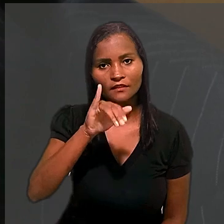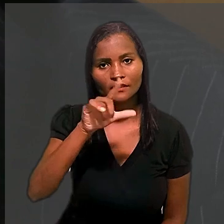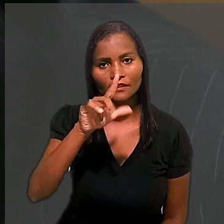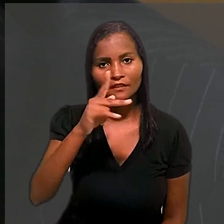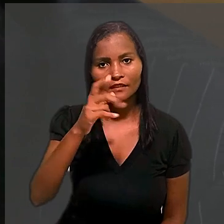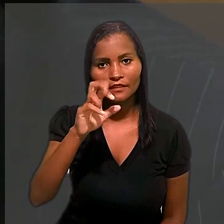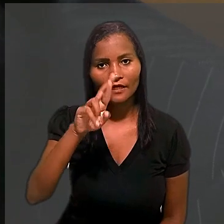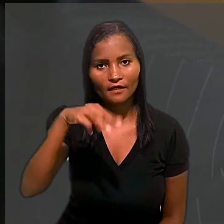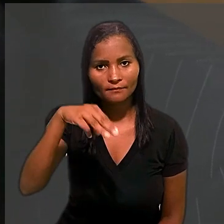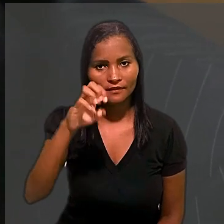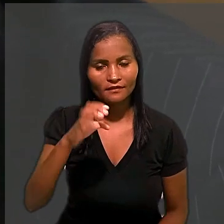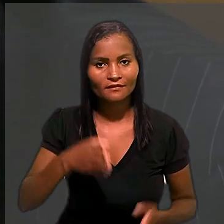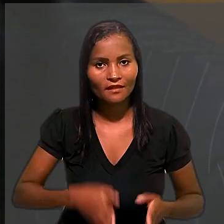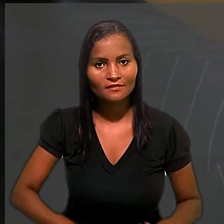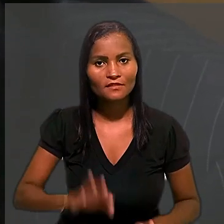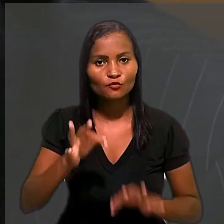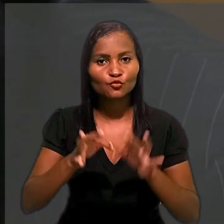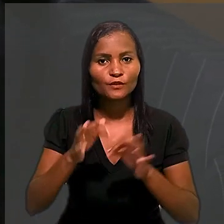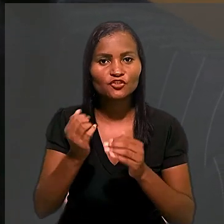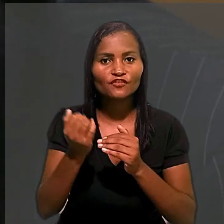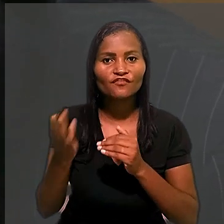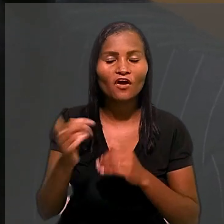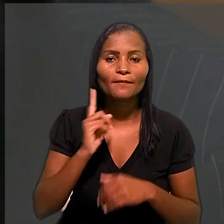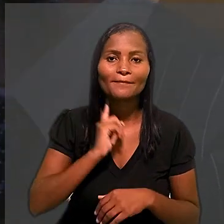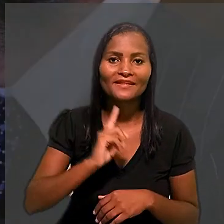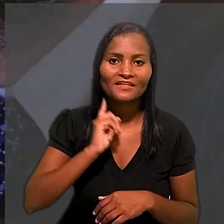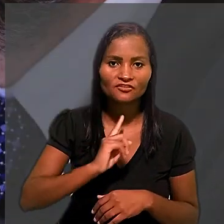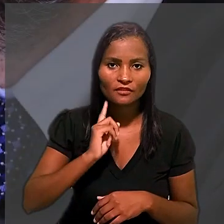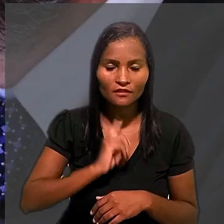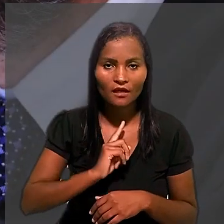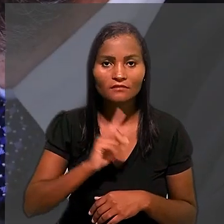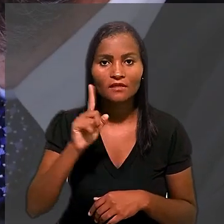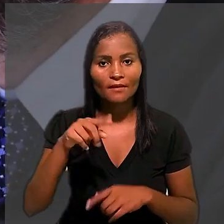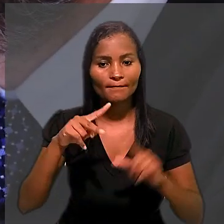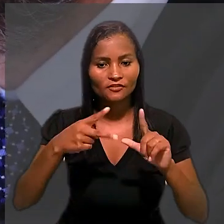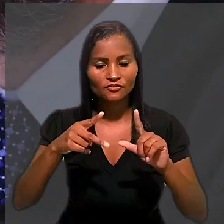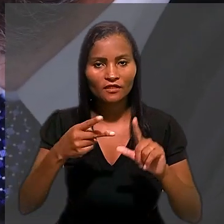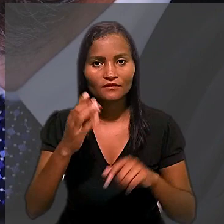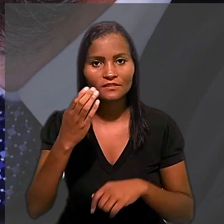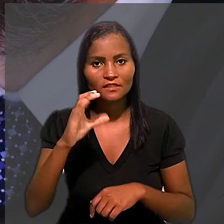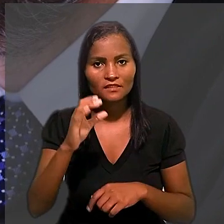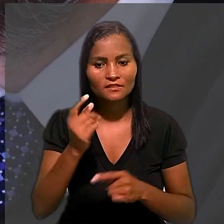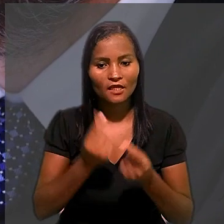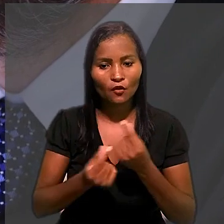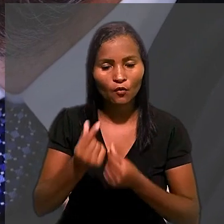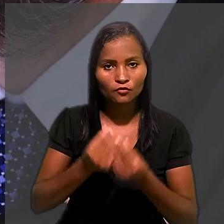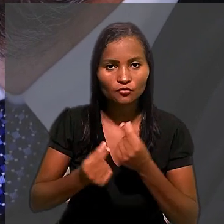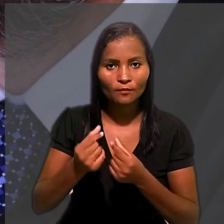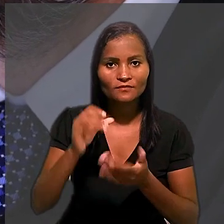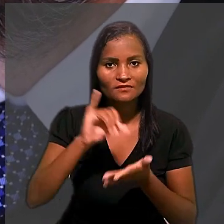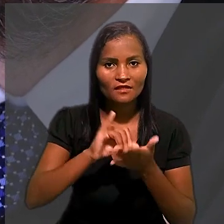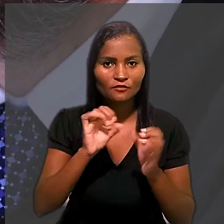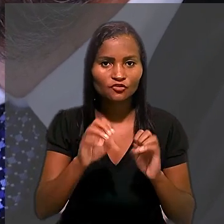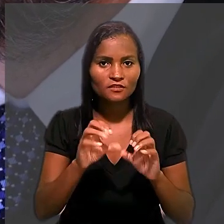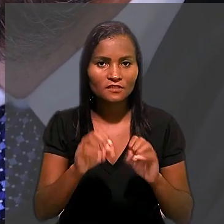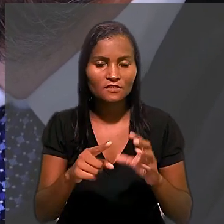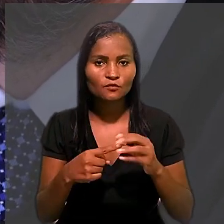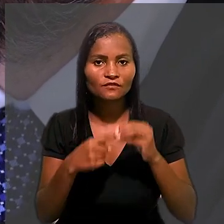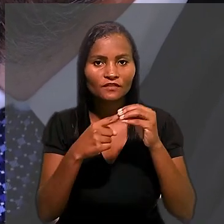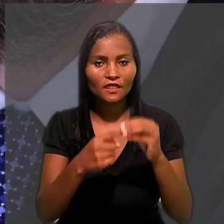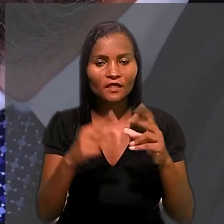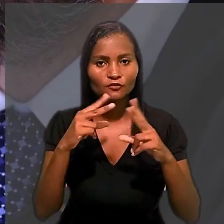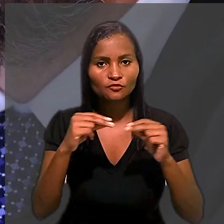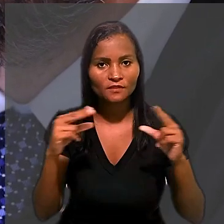Guilherme Caputo Bastos nasceu em Juiz de Fora, Minas Gerais. É bacharel em Ciências Econômicas pelo Centro de Ensino Unificado